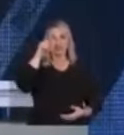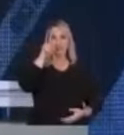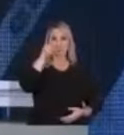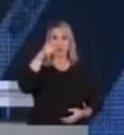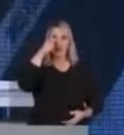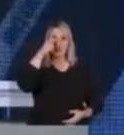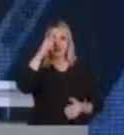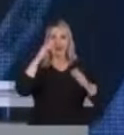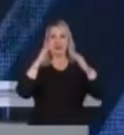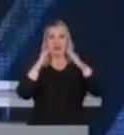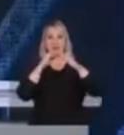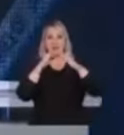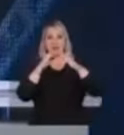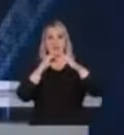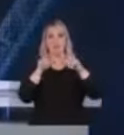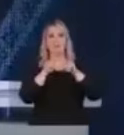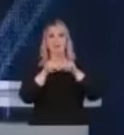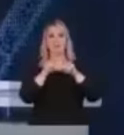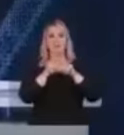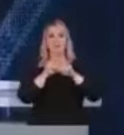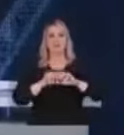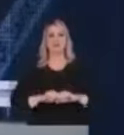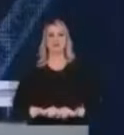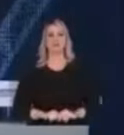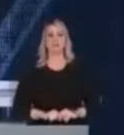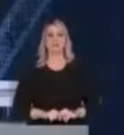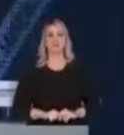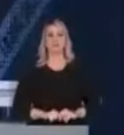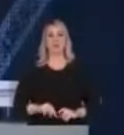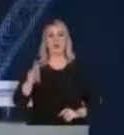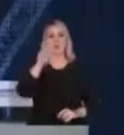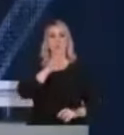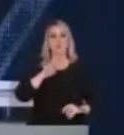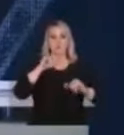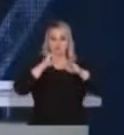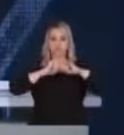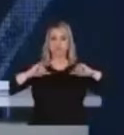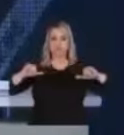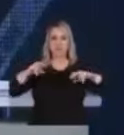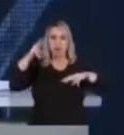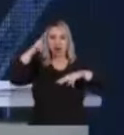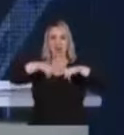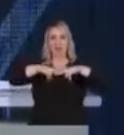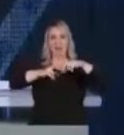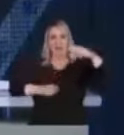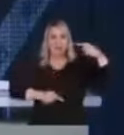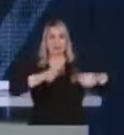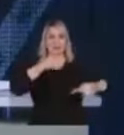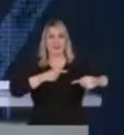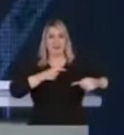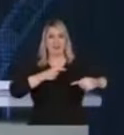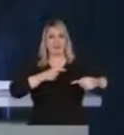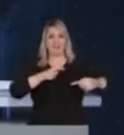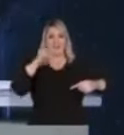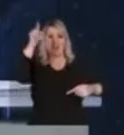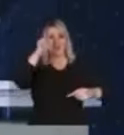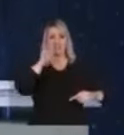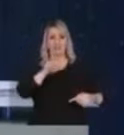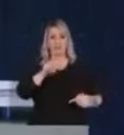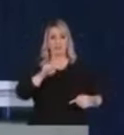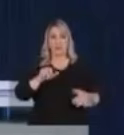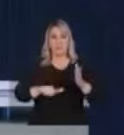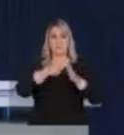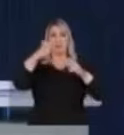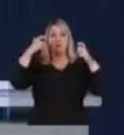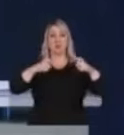você que nos assiste em casa e a assiste a usando as redes sociais a # debater RedeTV tá em primeiro lugar no